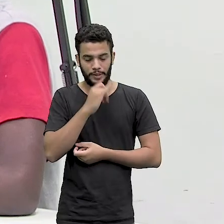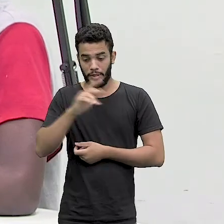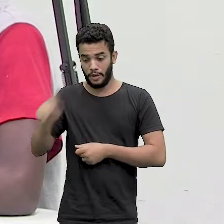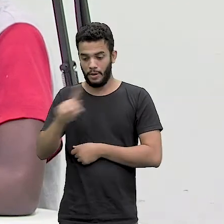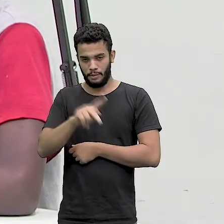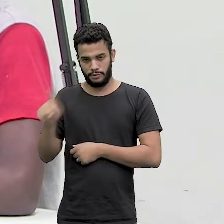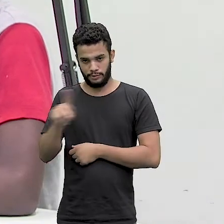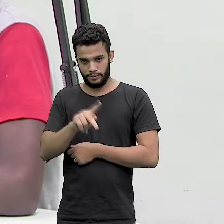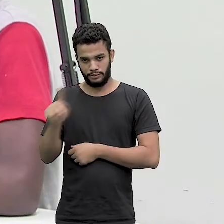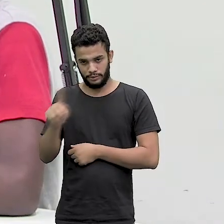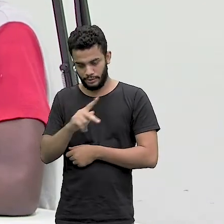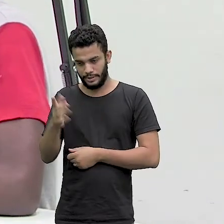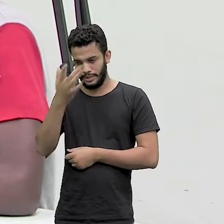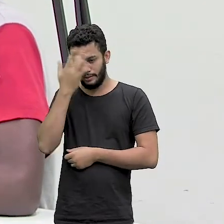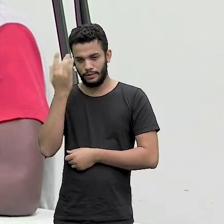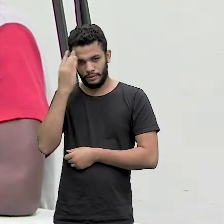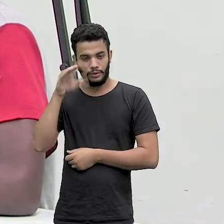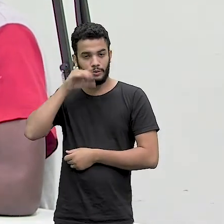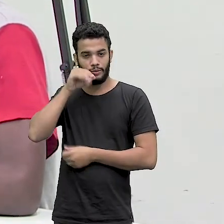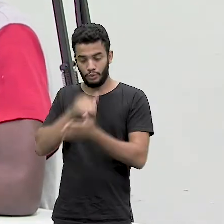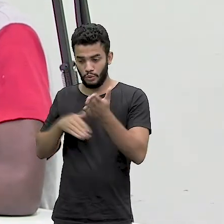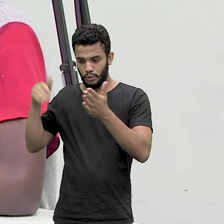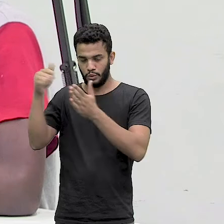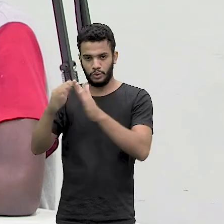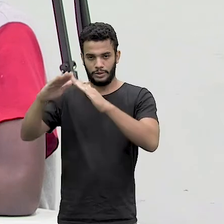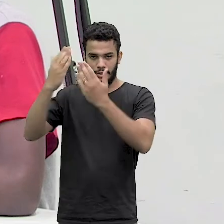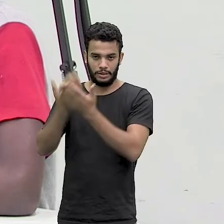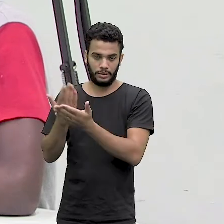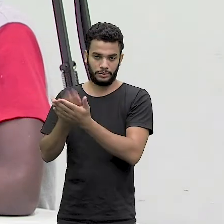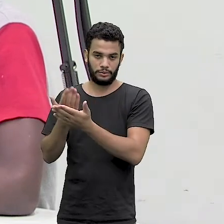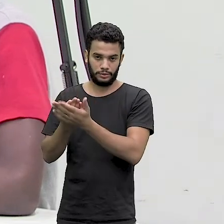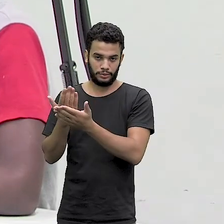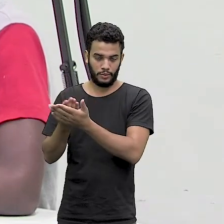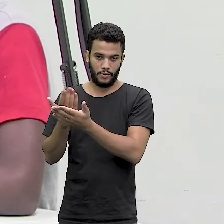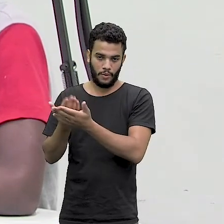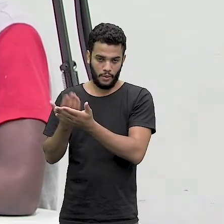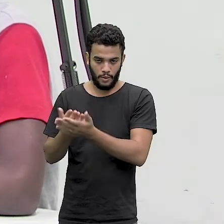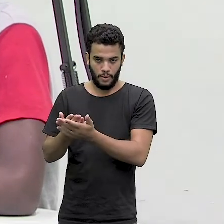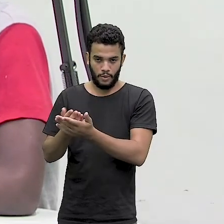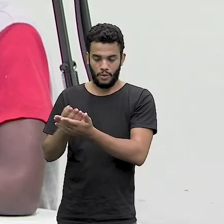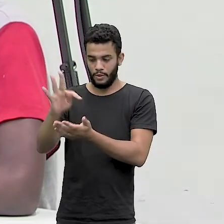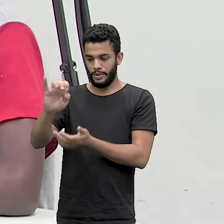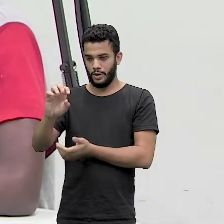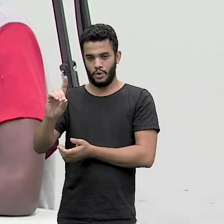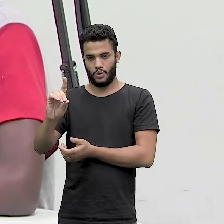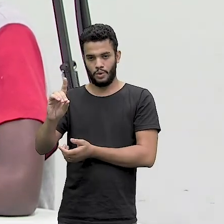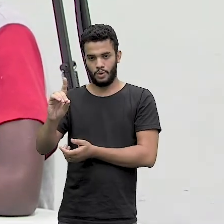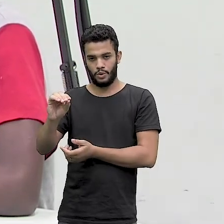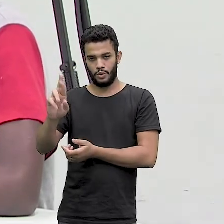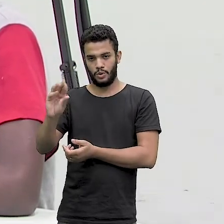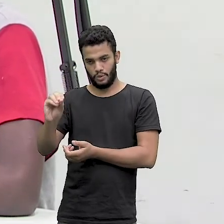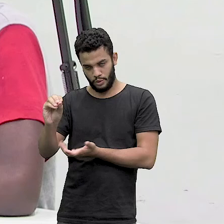Hamilton, vereador, né, Hamilton Teodoro. Um abraço mais uma vez abrilhantando nossos quadros aqui na TV